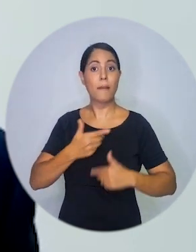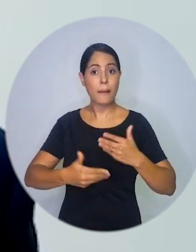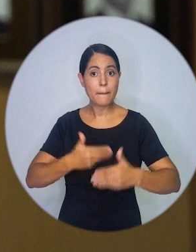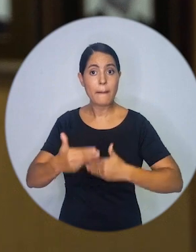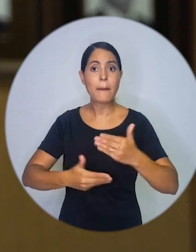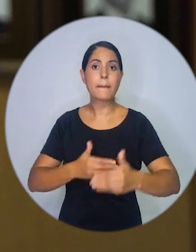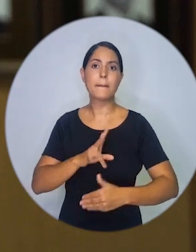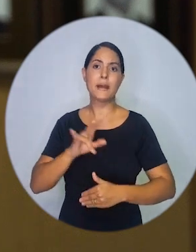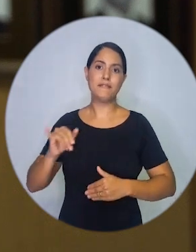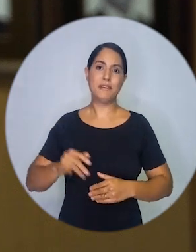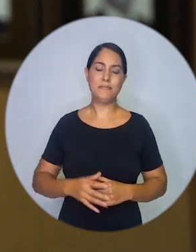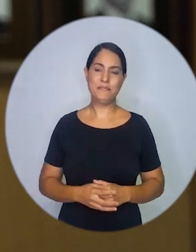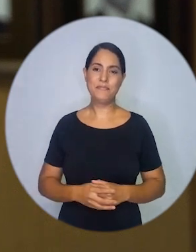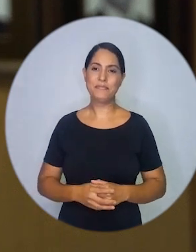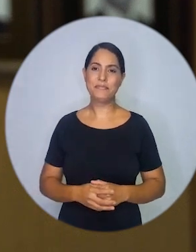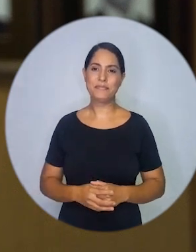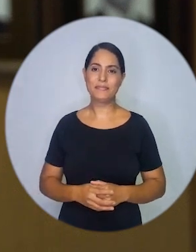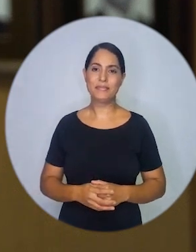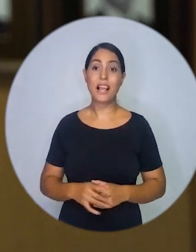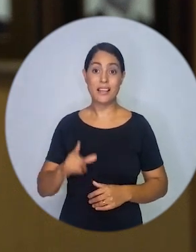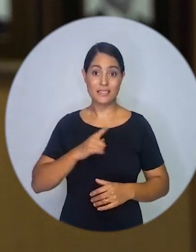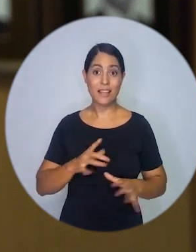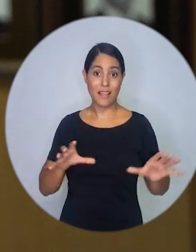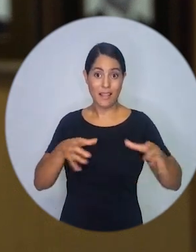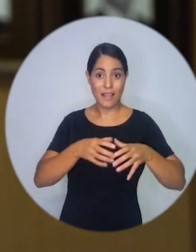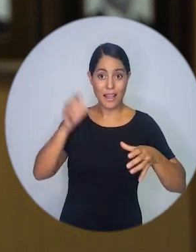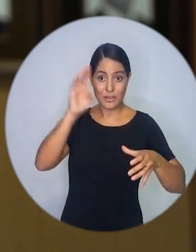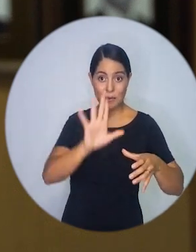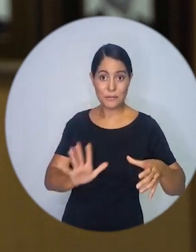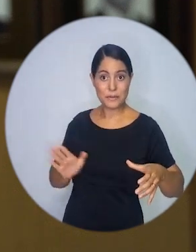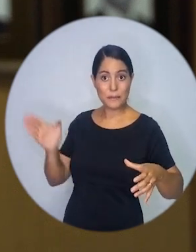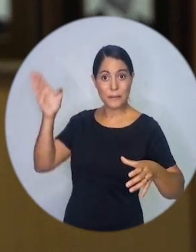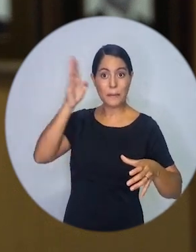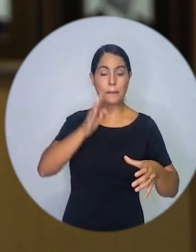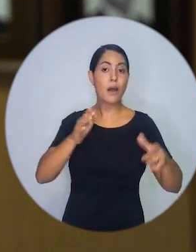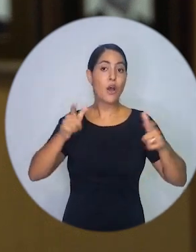bons frutos. A caravana Mais Prerrogativas pelo Brasil também